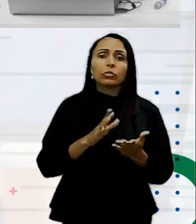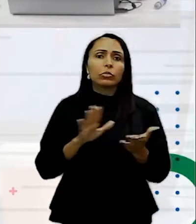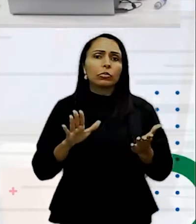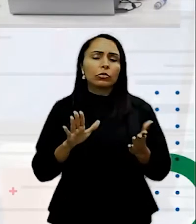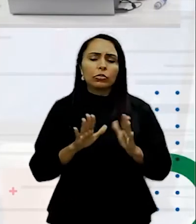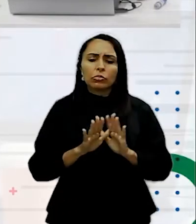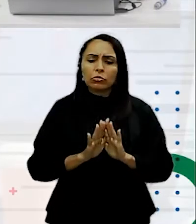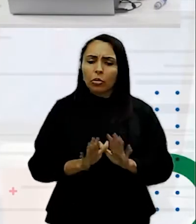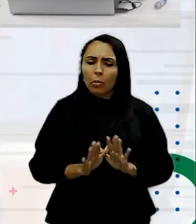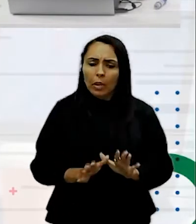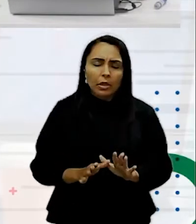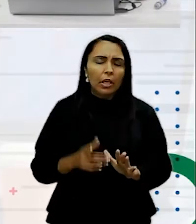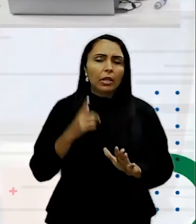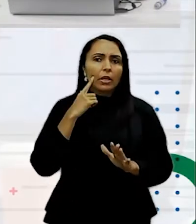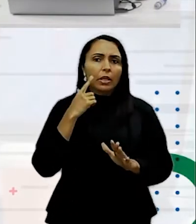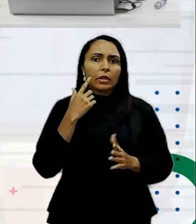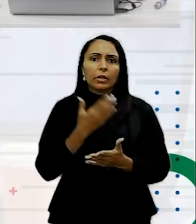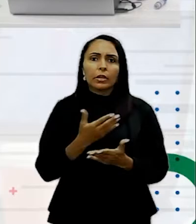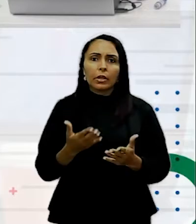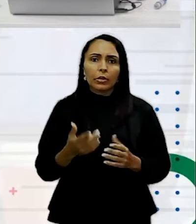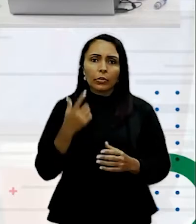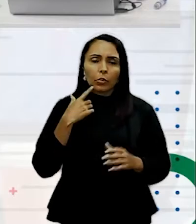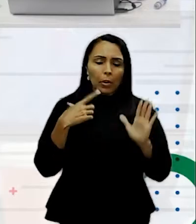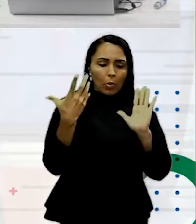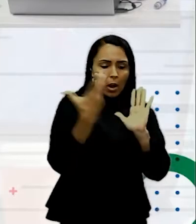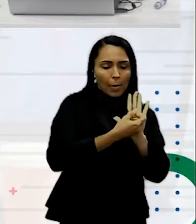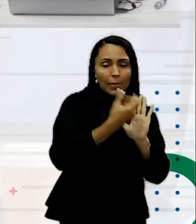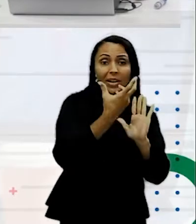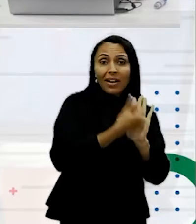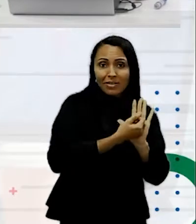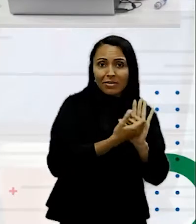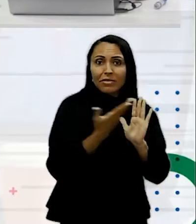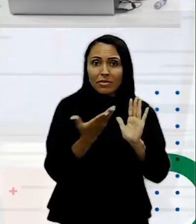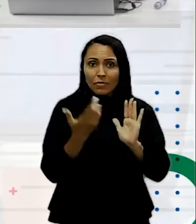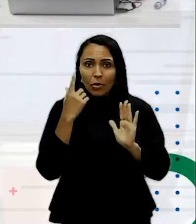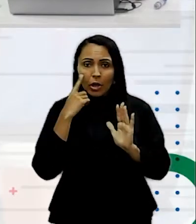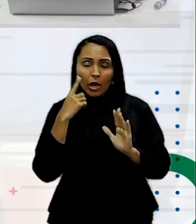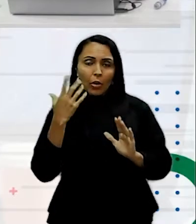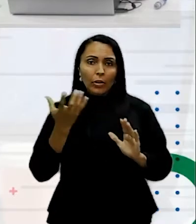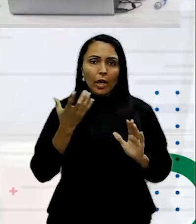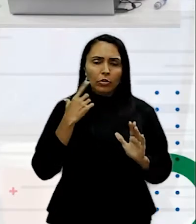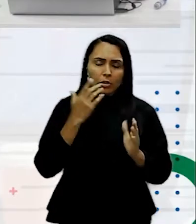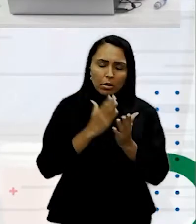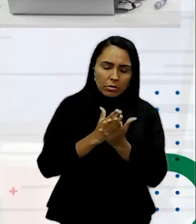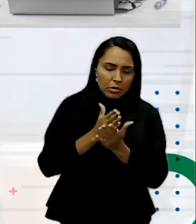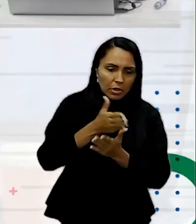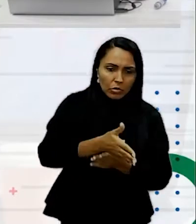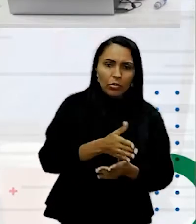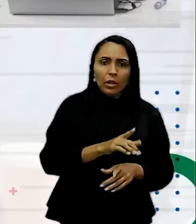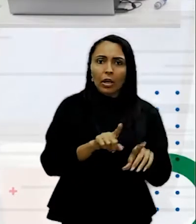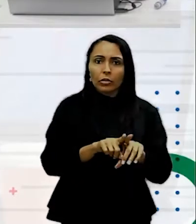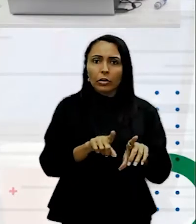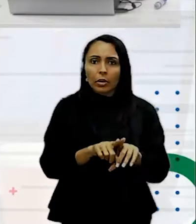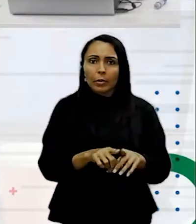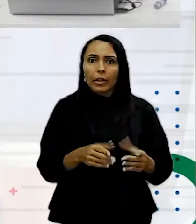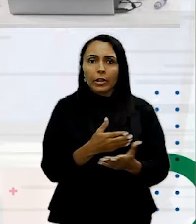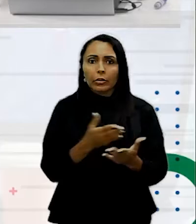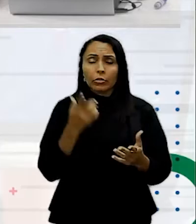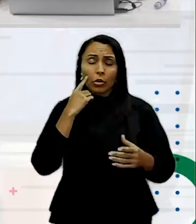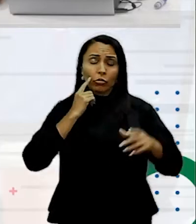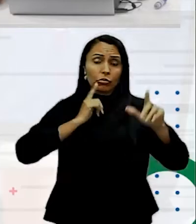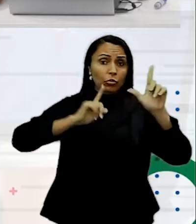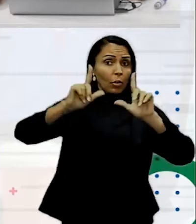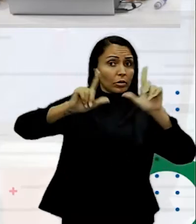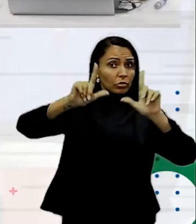que eu clique no meu aplicativo, eu já quero ser direcionado para os programas que eu estou assistindo.